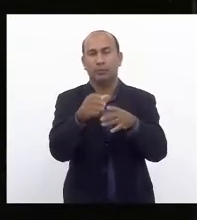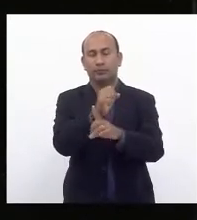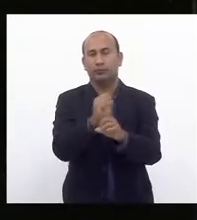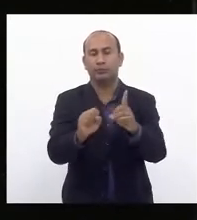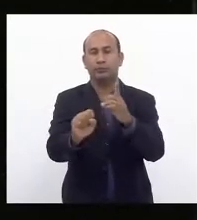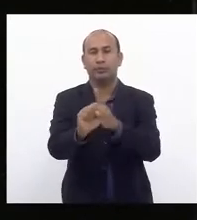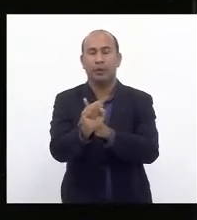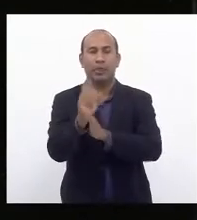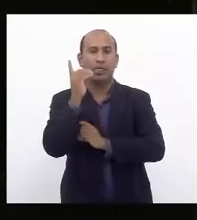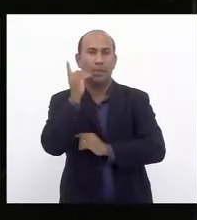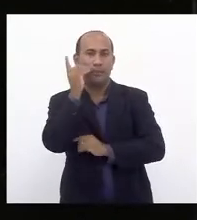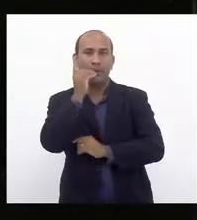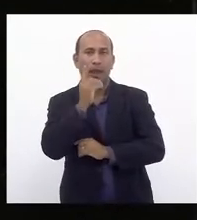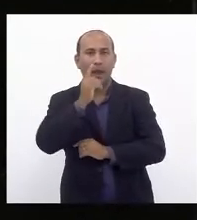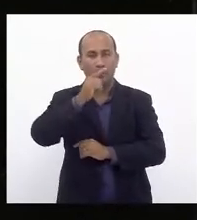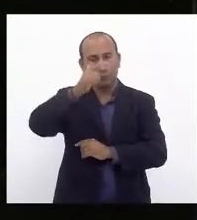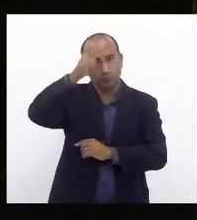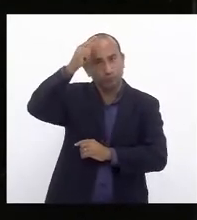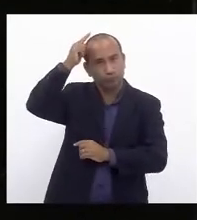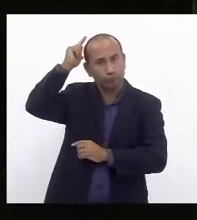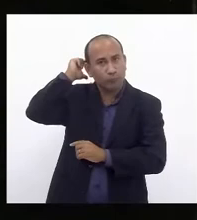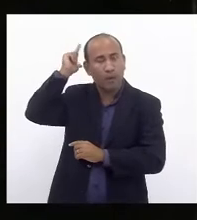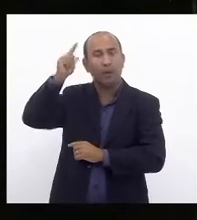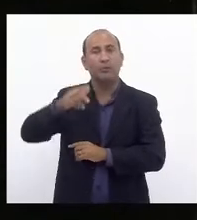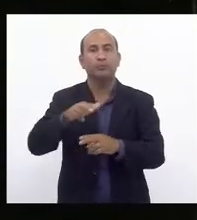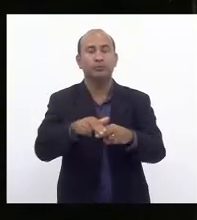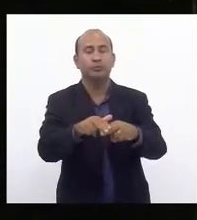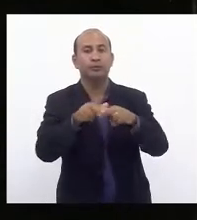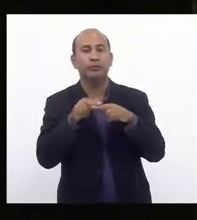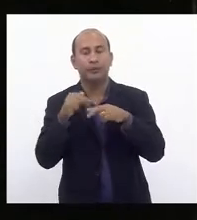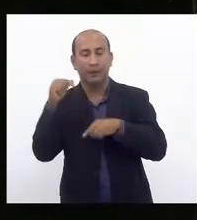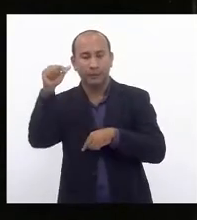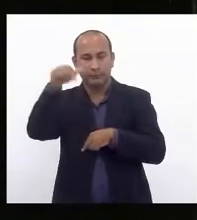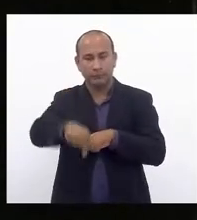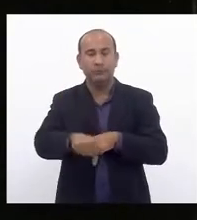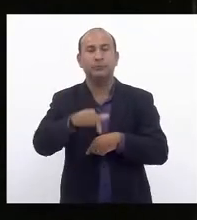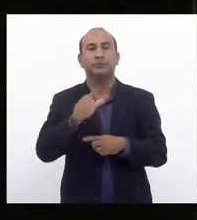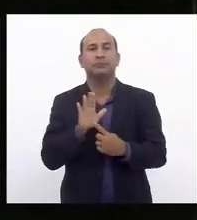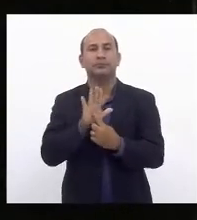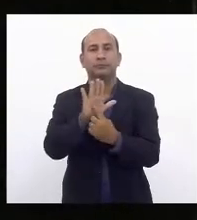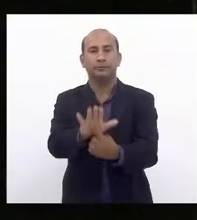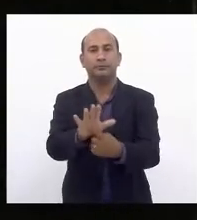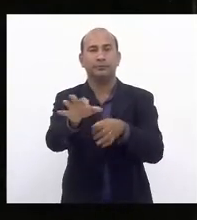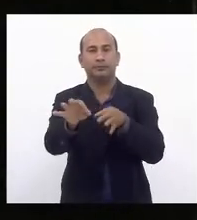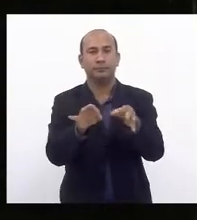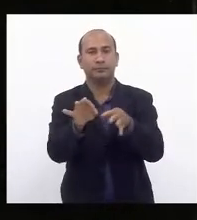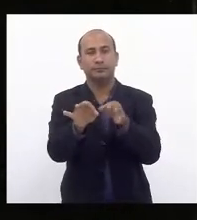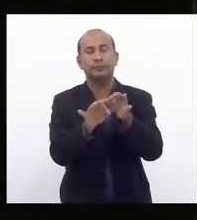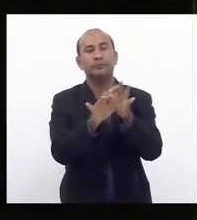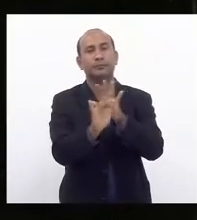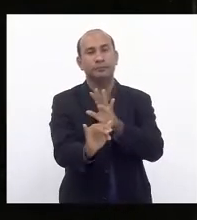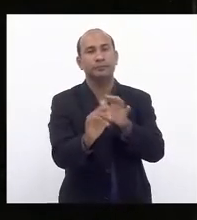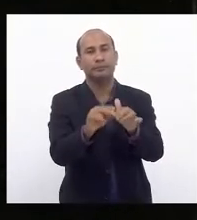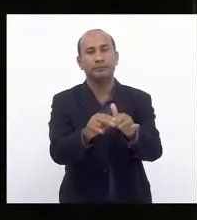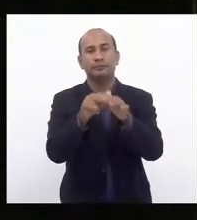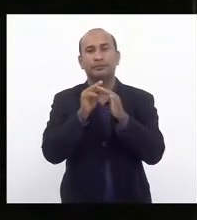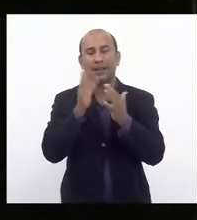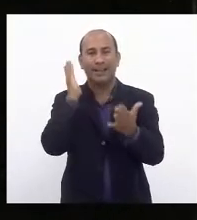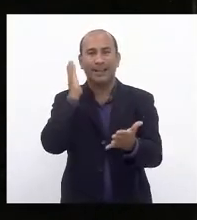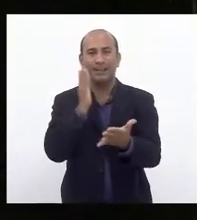próprio deputado Luiz Paulo apresentou aqui nessa casa um projeto de lei para acabar com essas